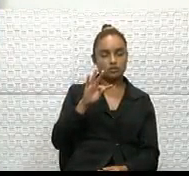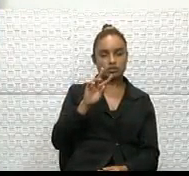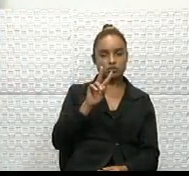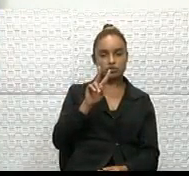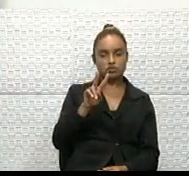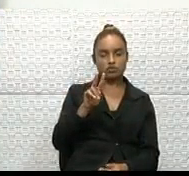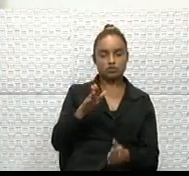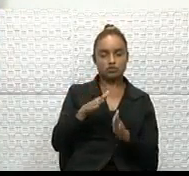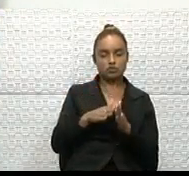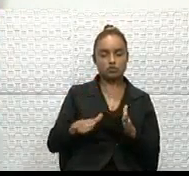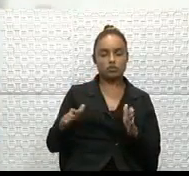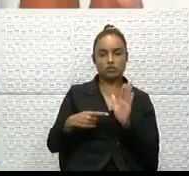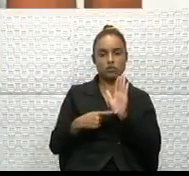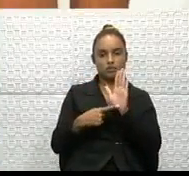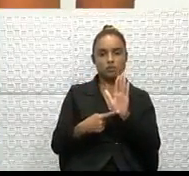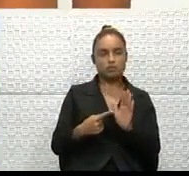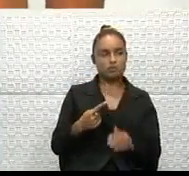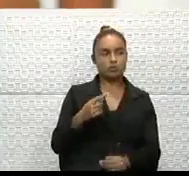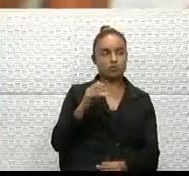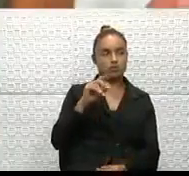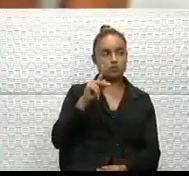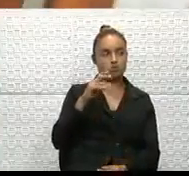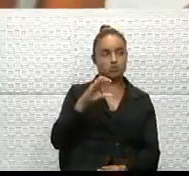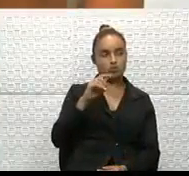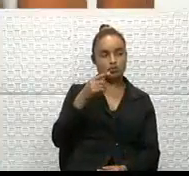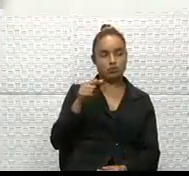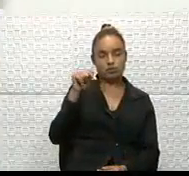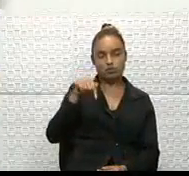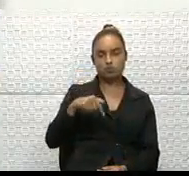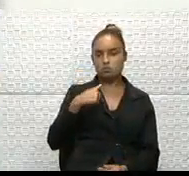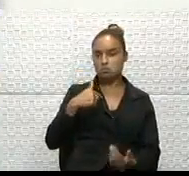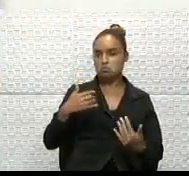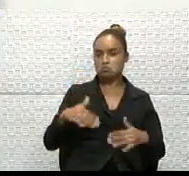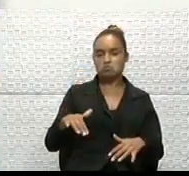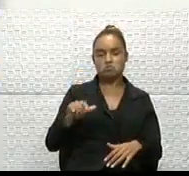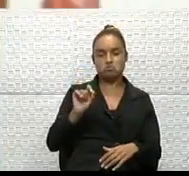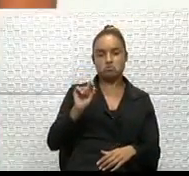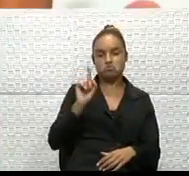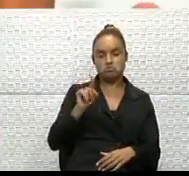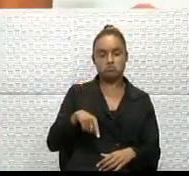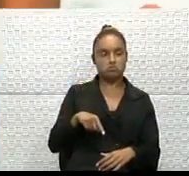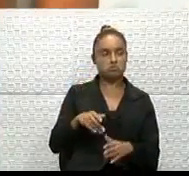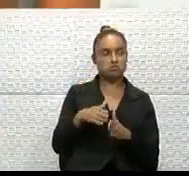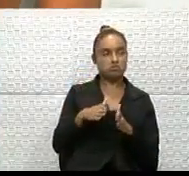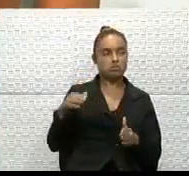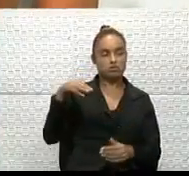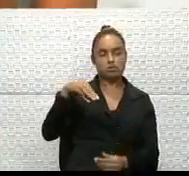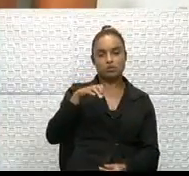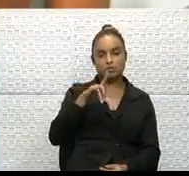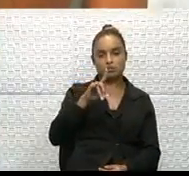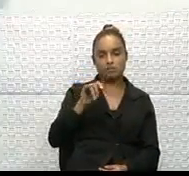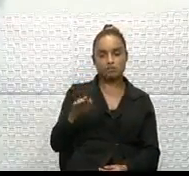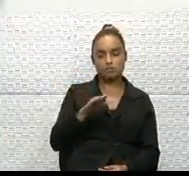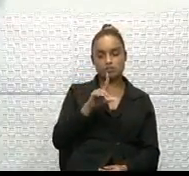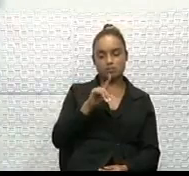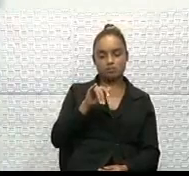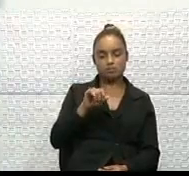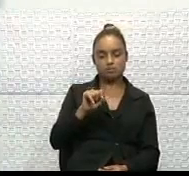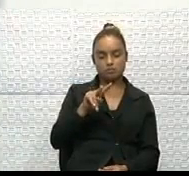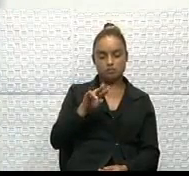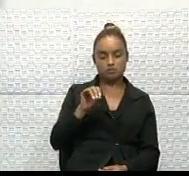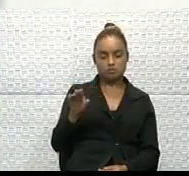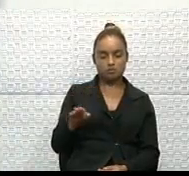essas opções. Bom, não é a opção que eu quero. Aqui é apresentado a média, desvio padrão populacional e desvio